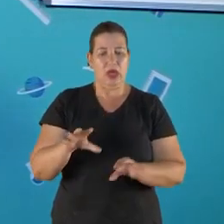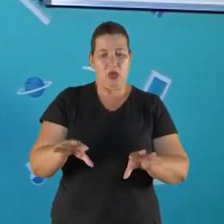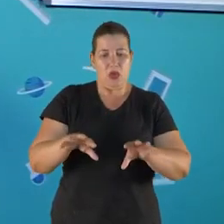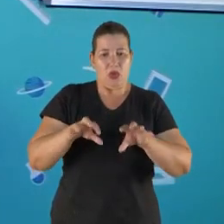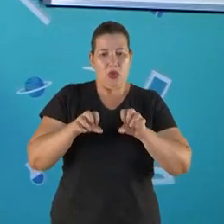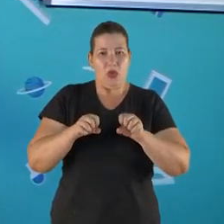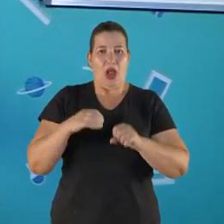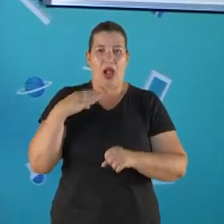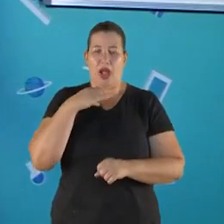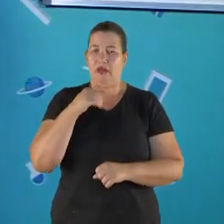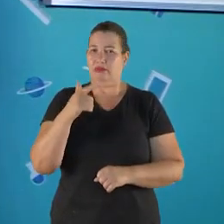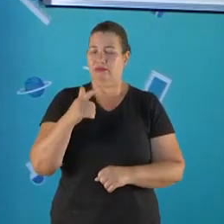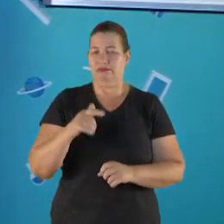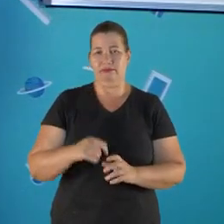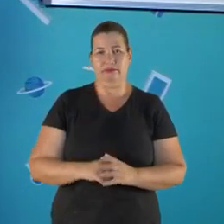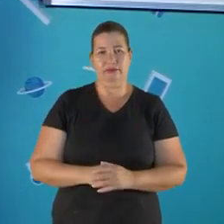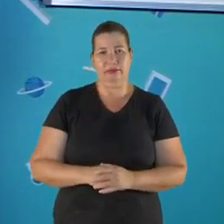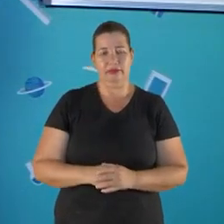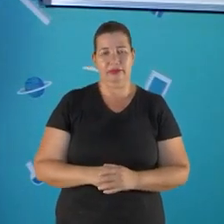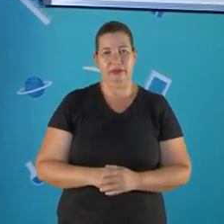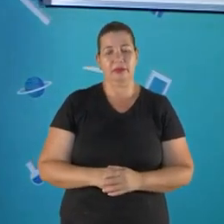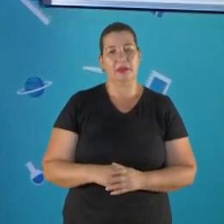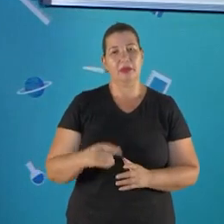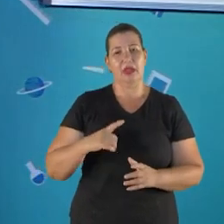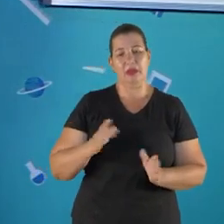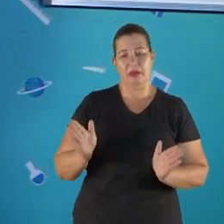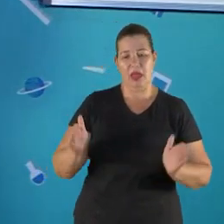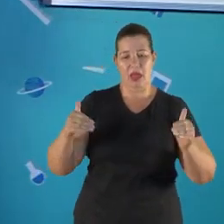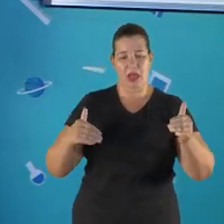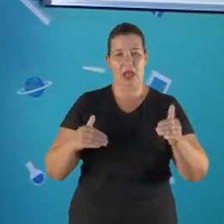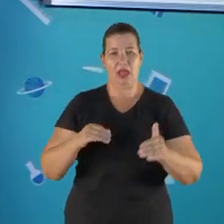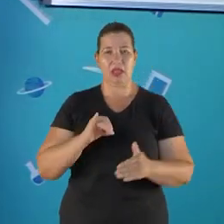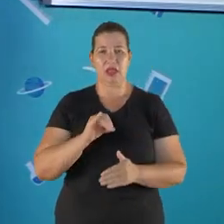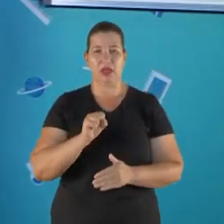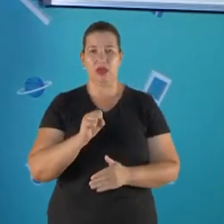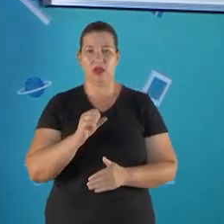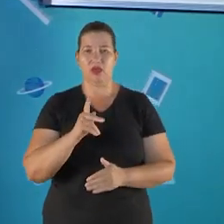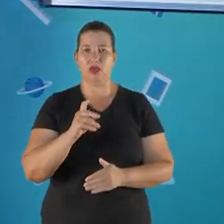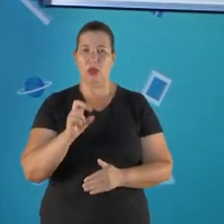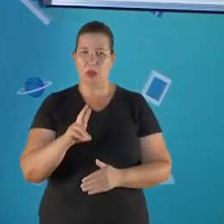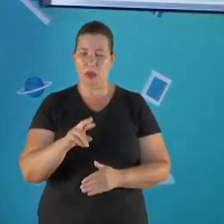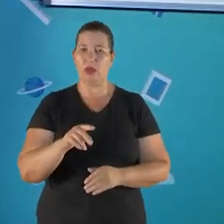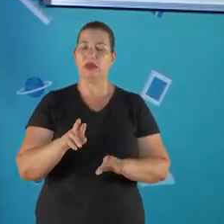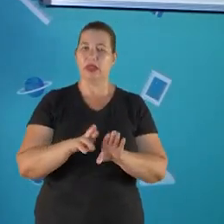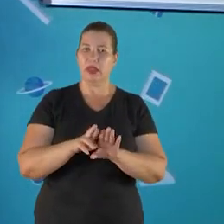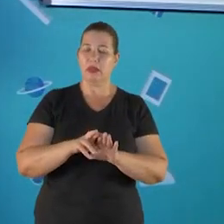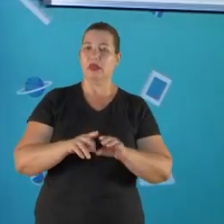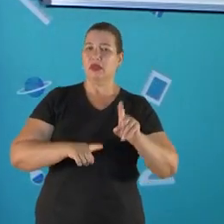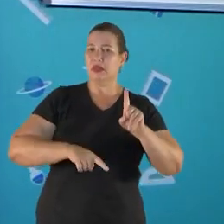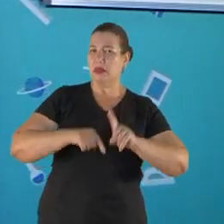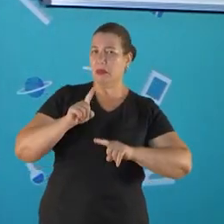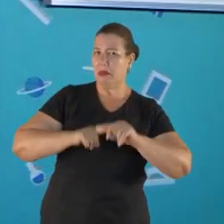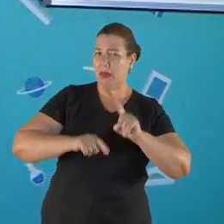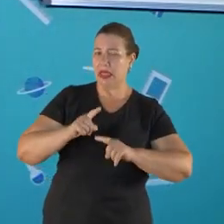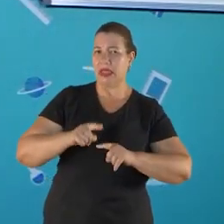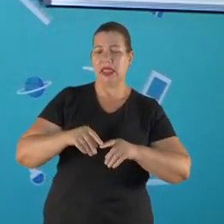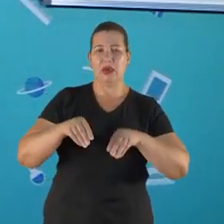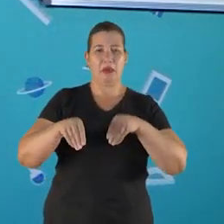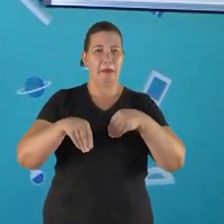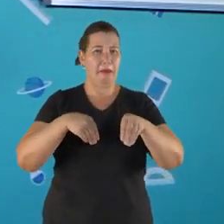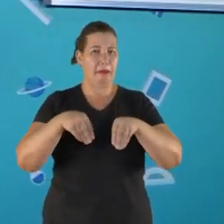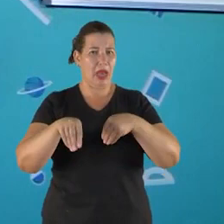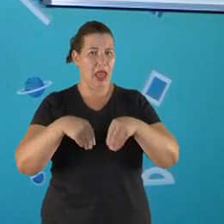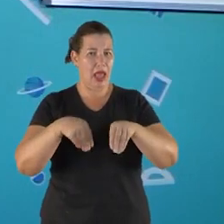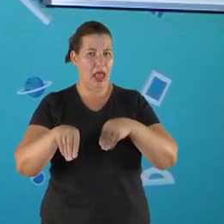se aquece da mesma forma que a panela. As caixas de isopor e os recipientes de